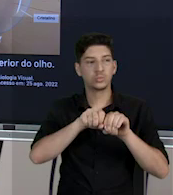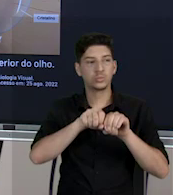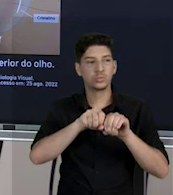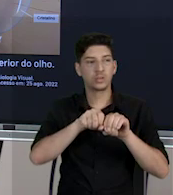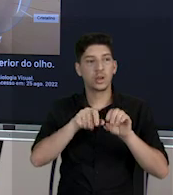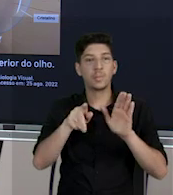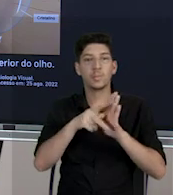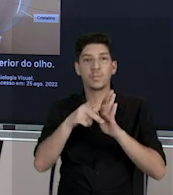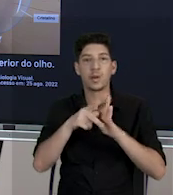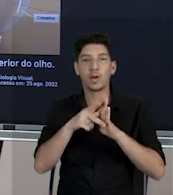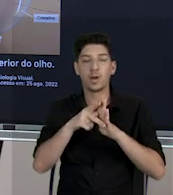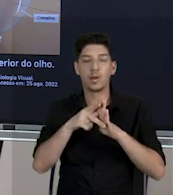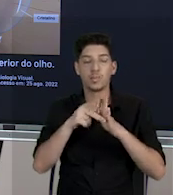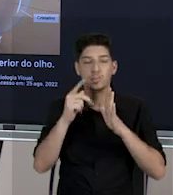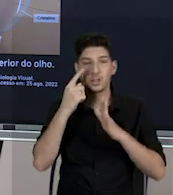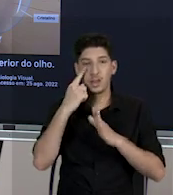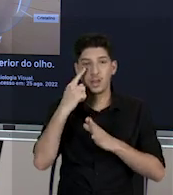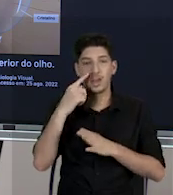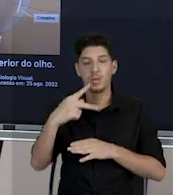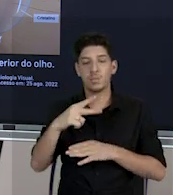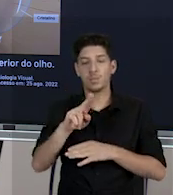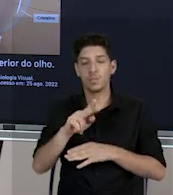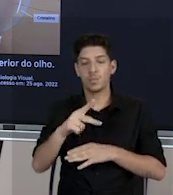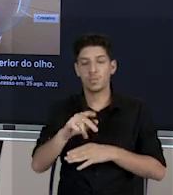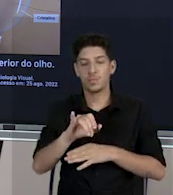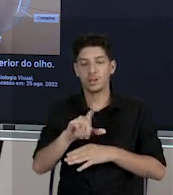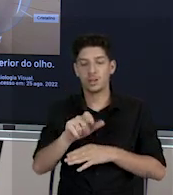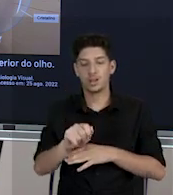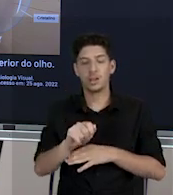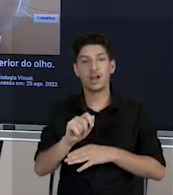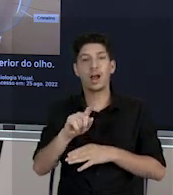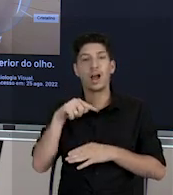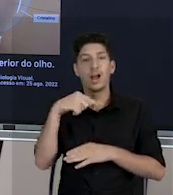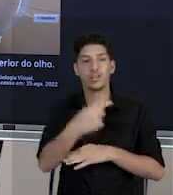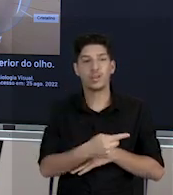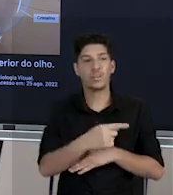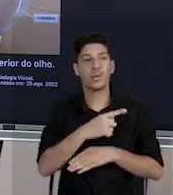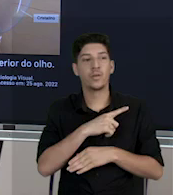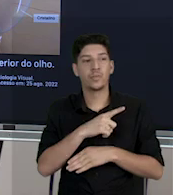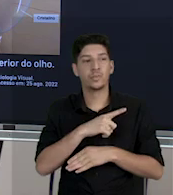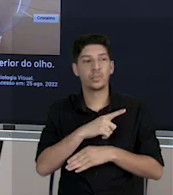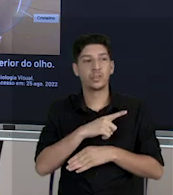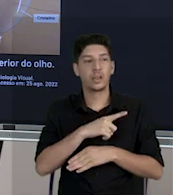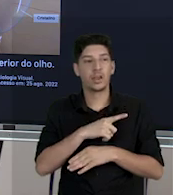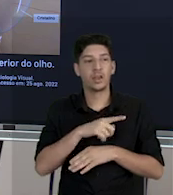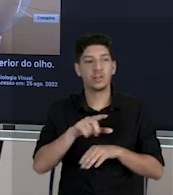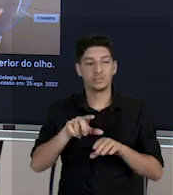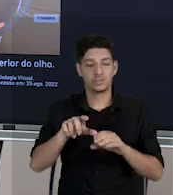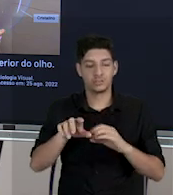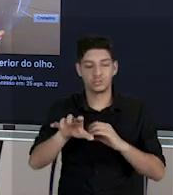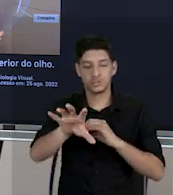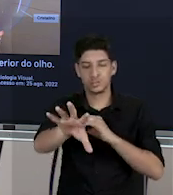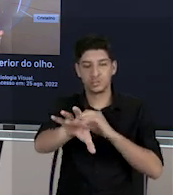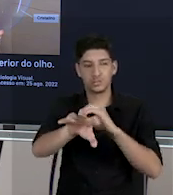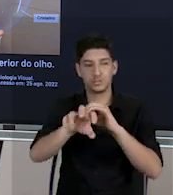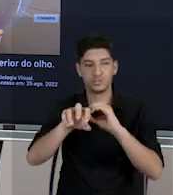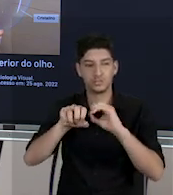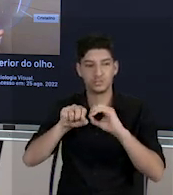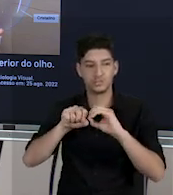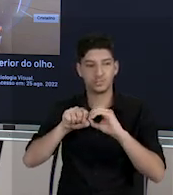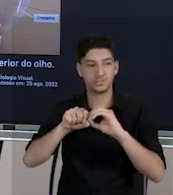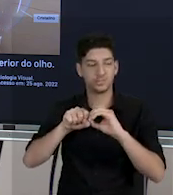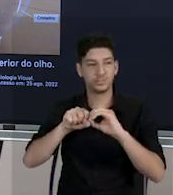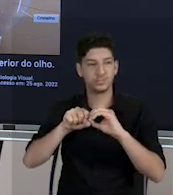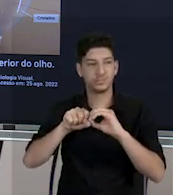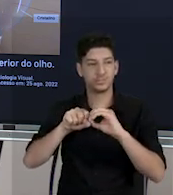ali para a luz, que é a pupila, e no cristalino ela vai passar novamente, ele é de fato a nossa lente